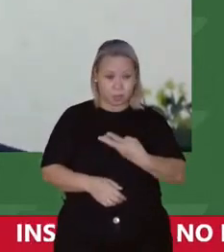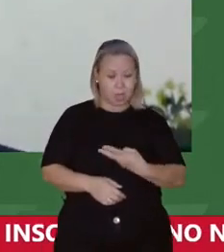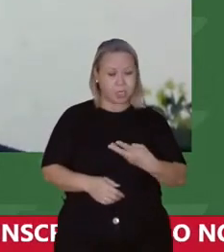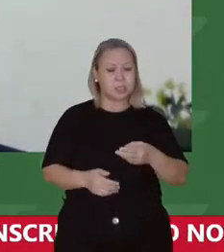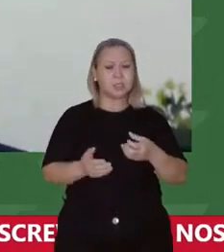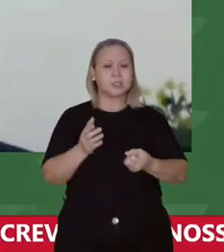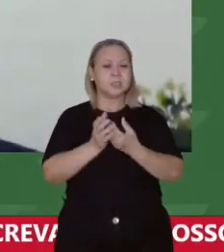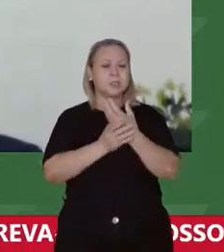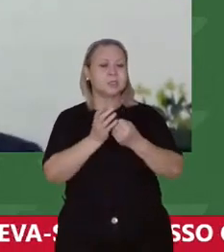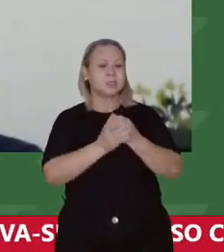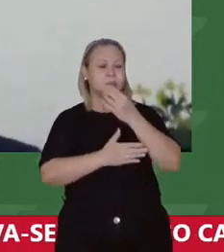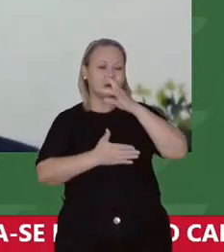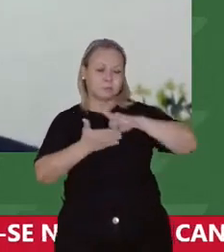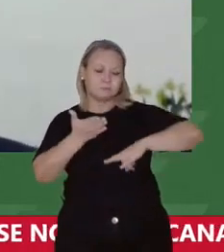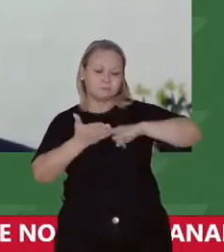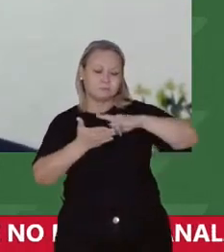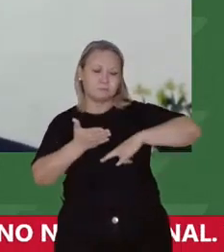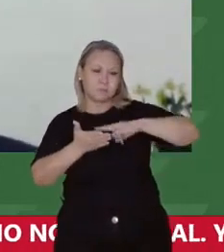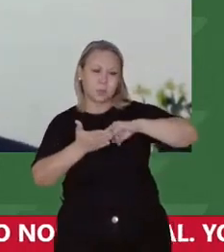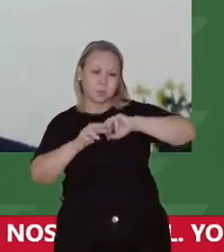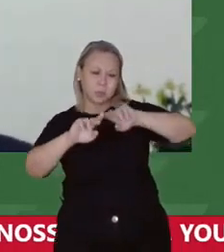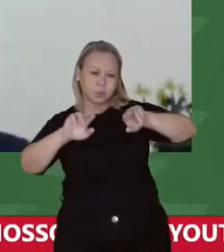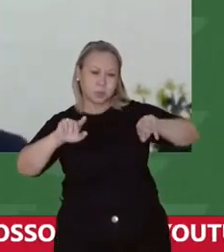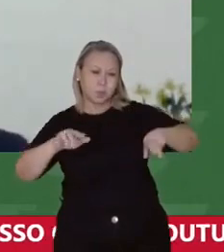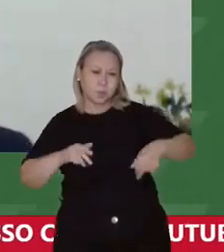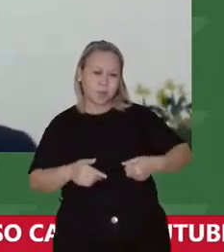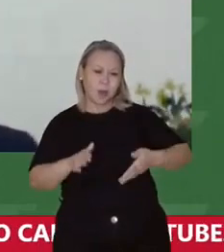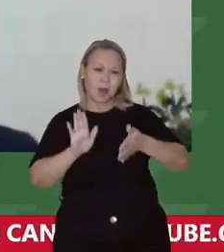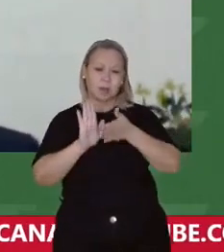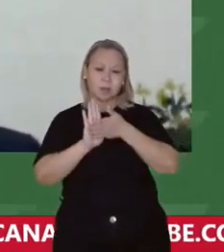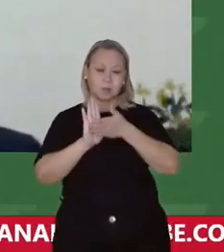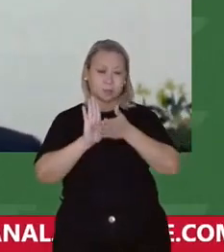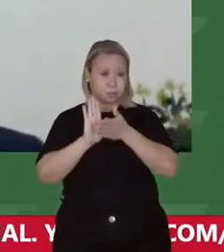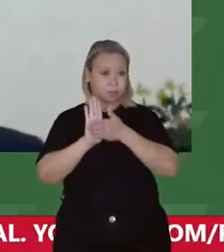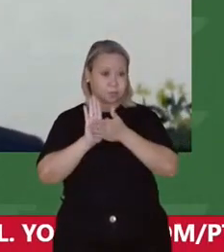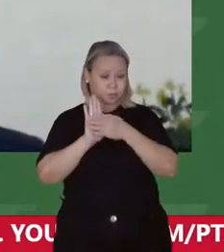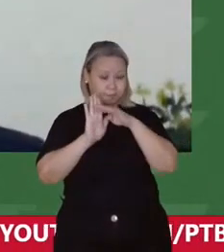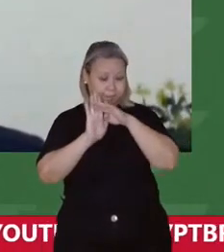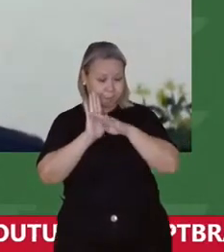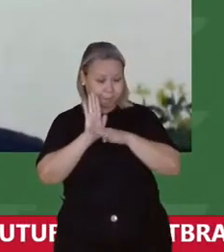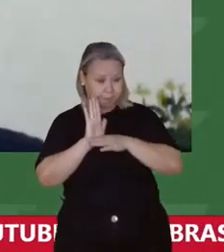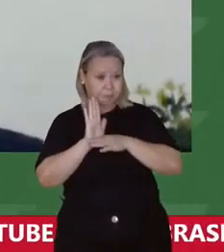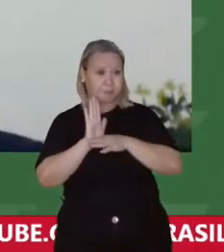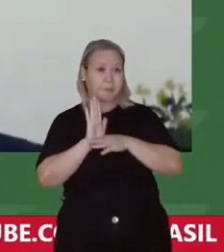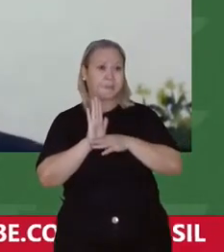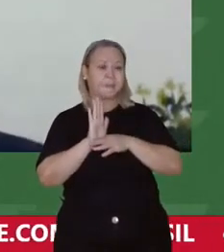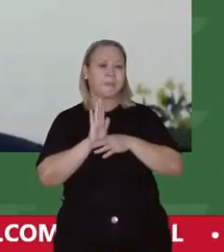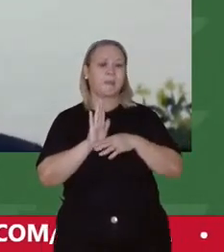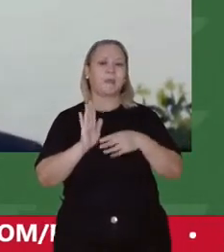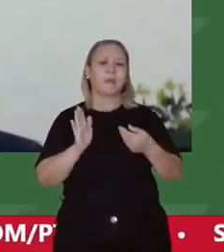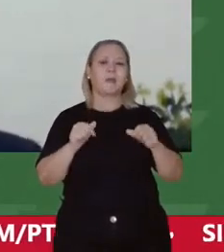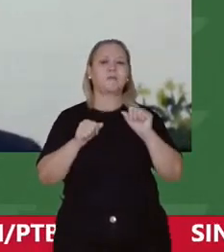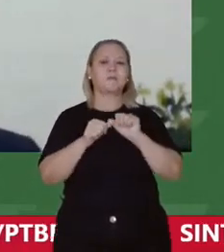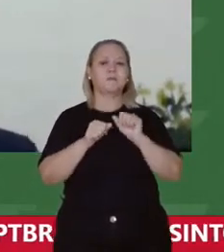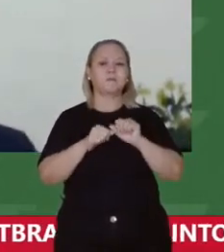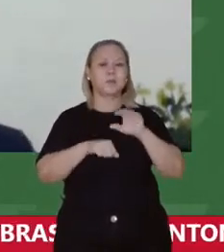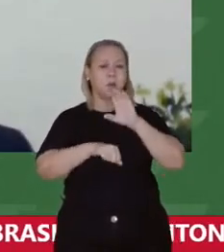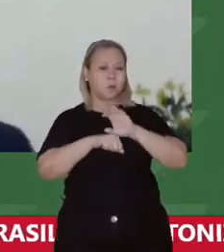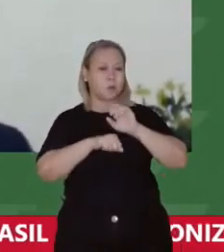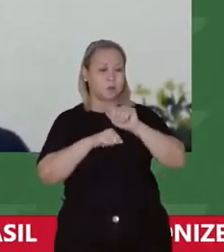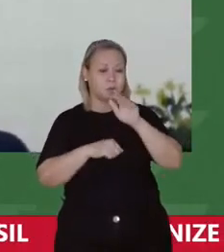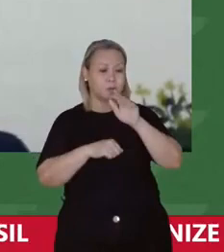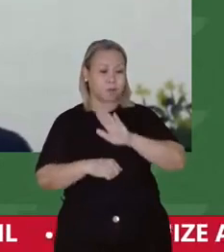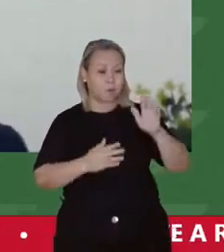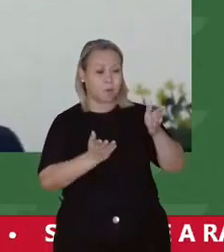conjunto de documentos, né, de proposições legislativas, né, emendamos a Constituição Federal para tratar o jovem